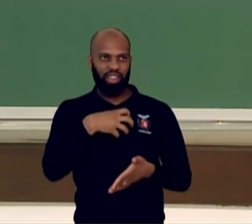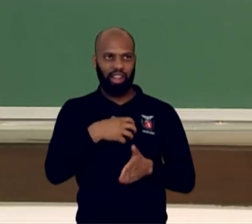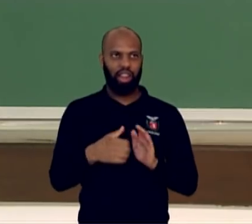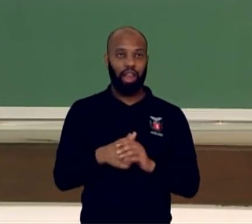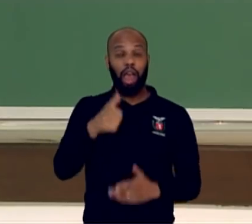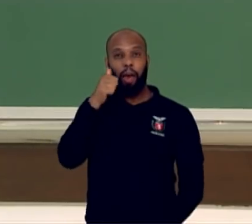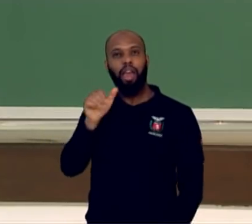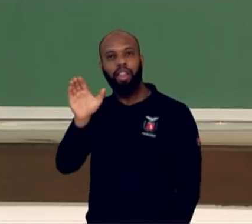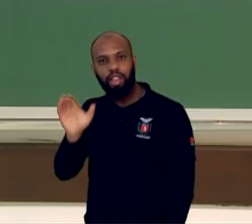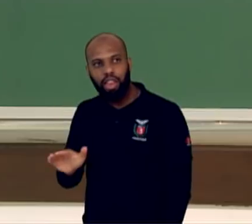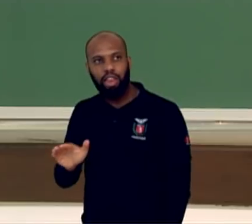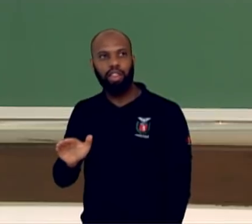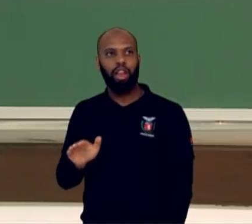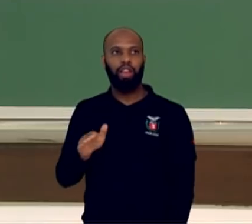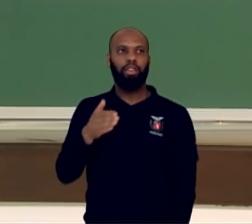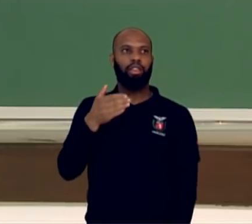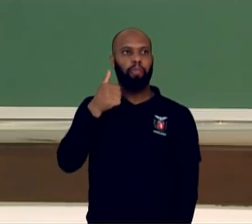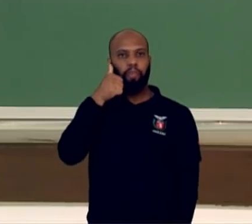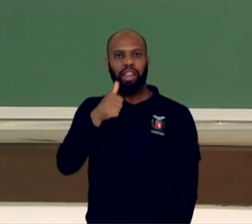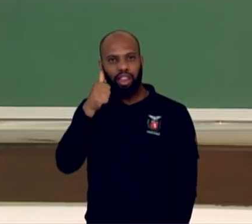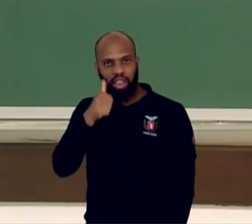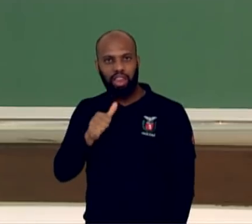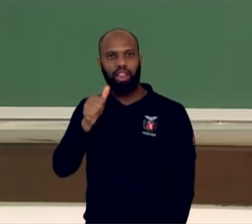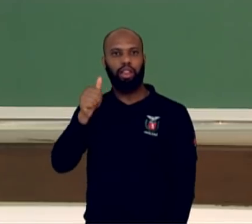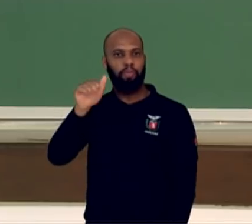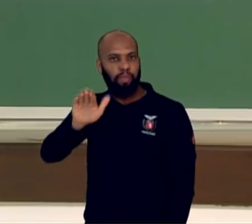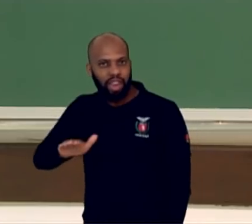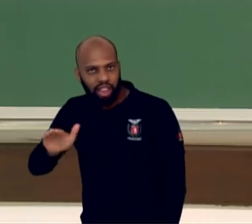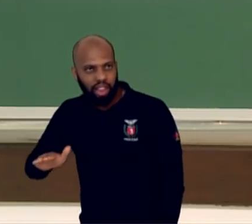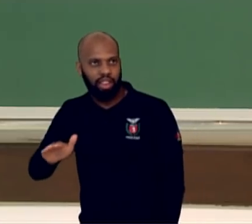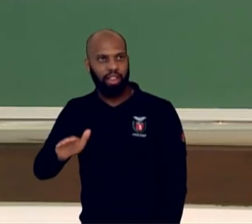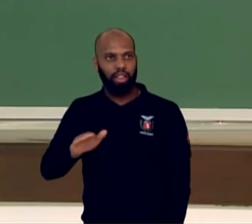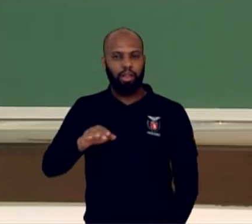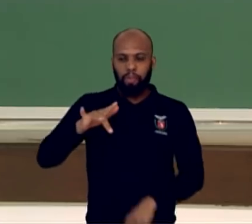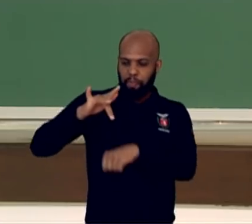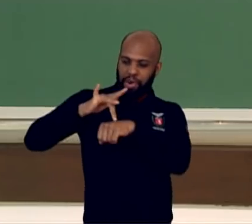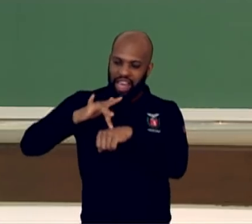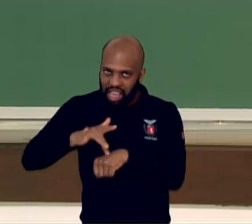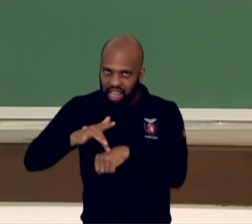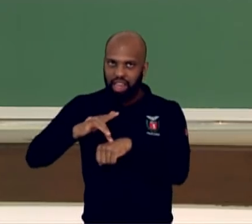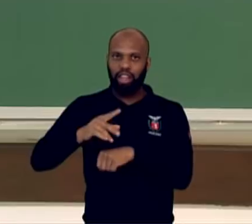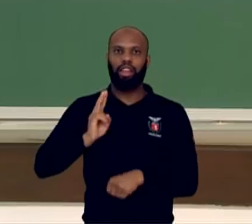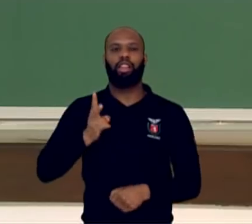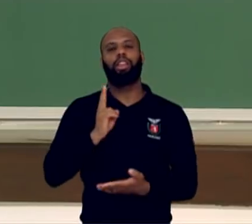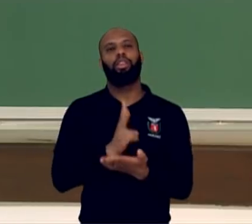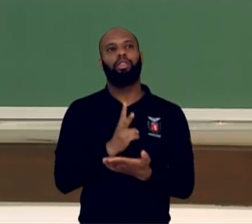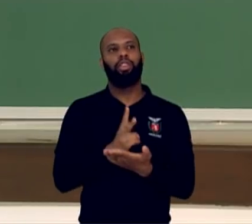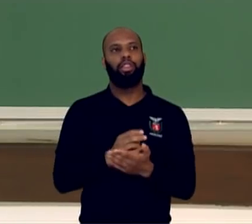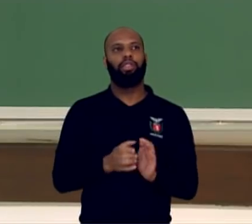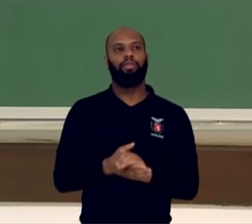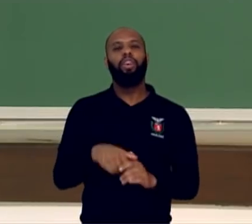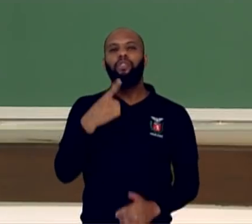Essa não, são várias, né? Essas 3 palavras que tem uma sílaba forte no mesmo lugar. Olha lá. Menina,